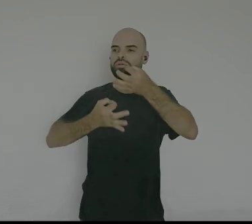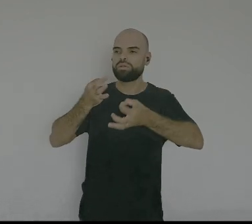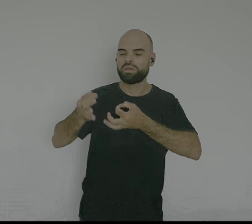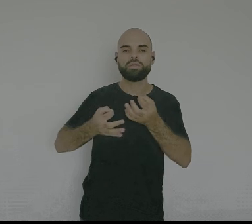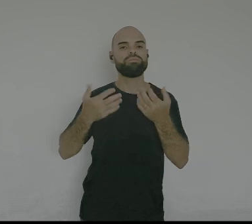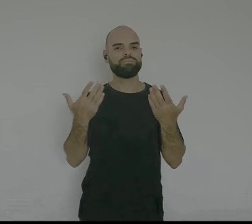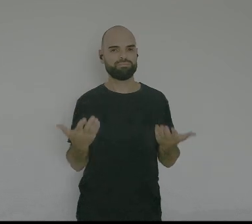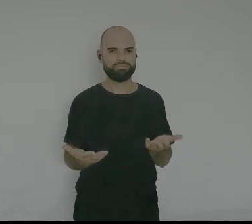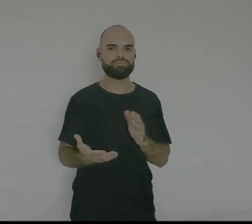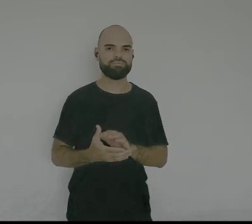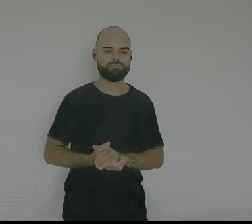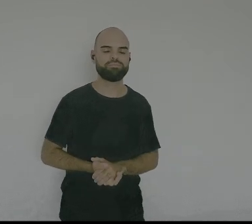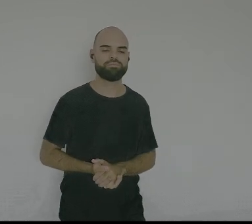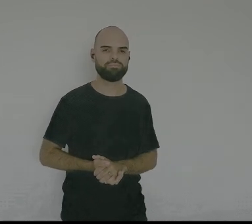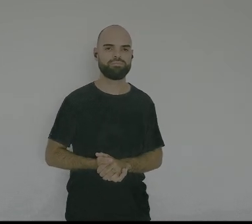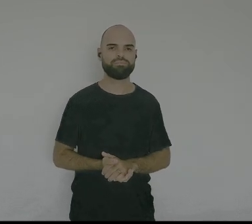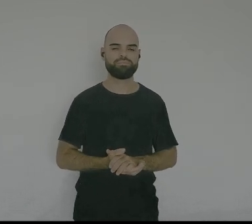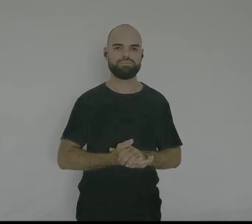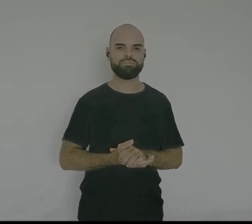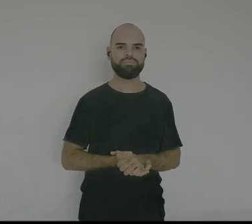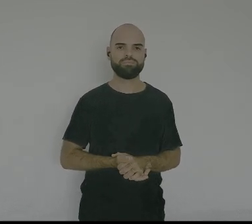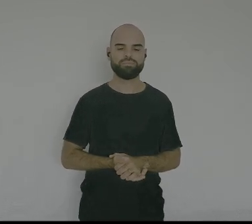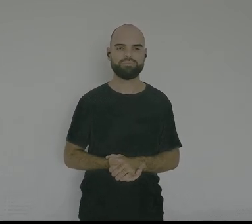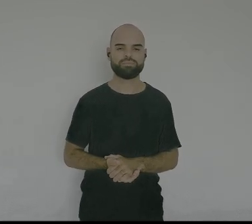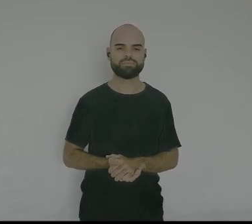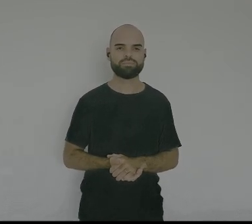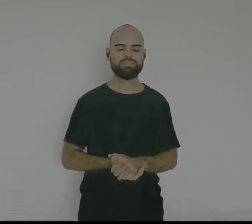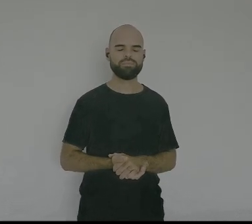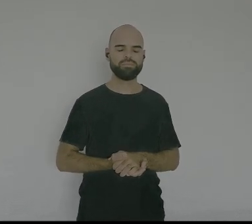bem como as emendas parlamentares.